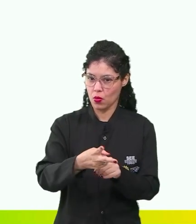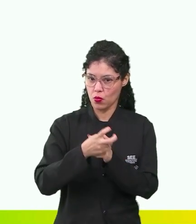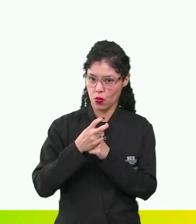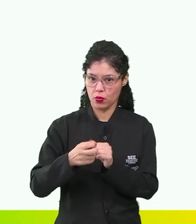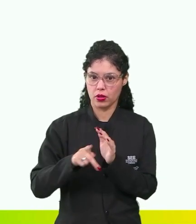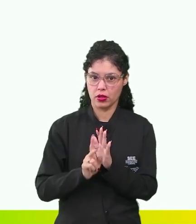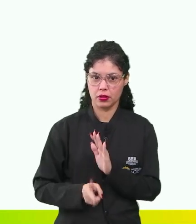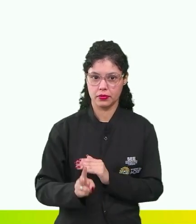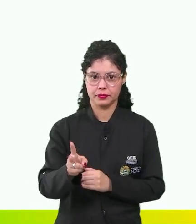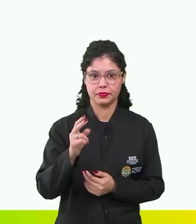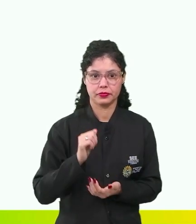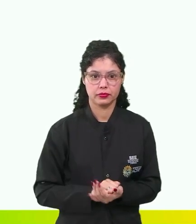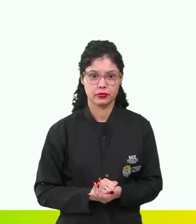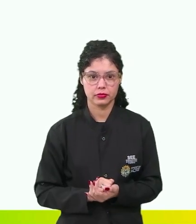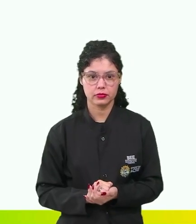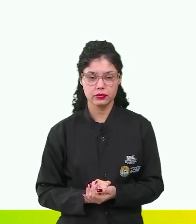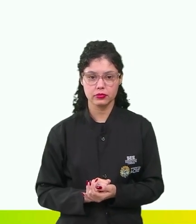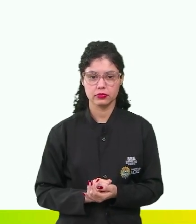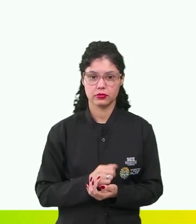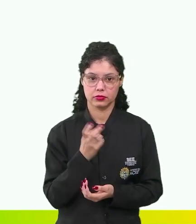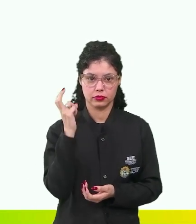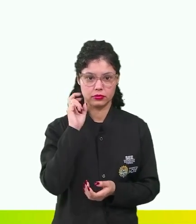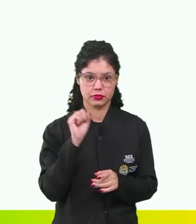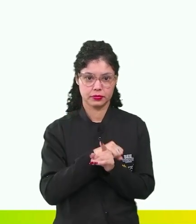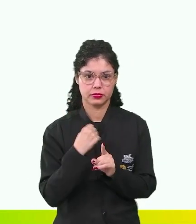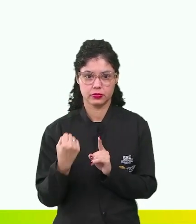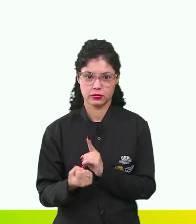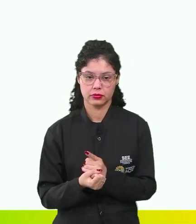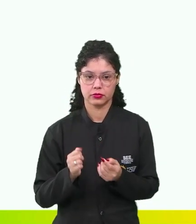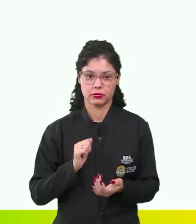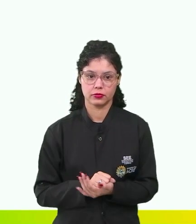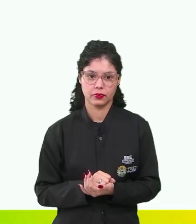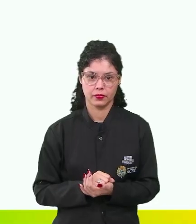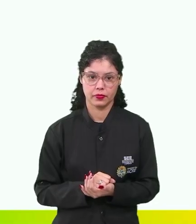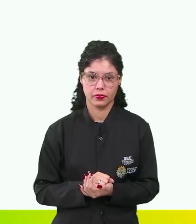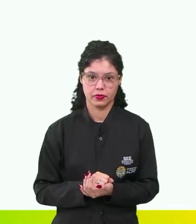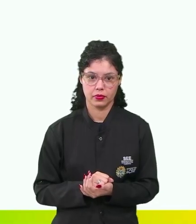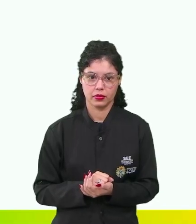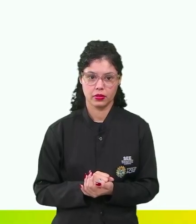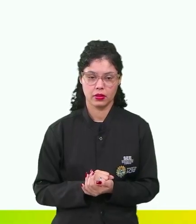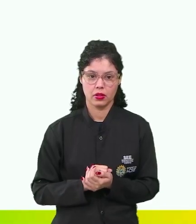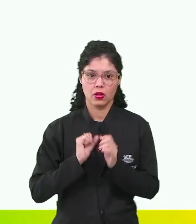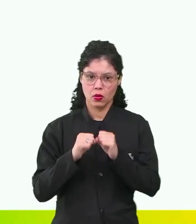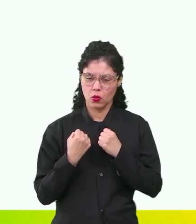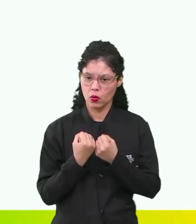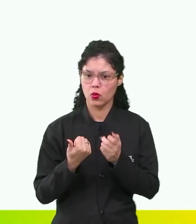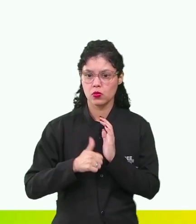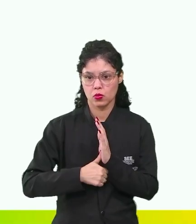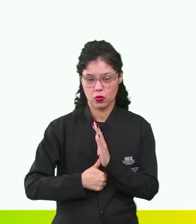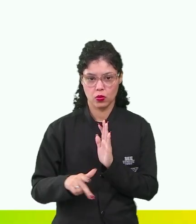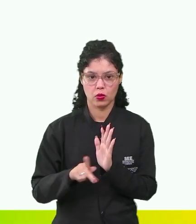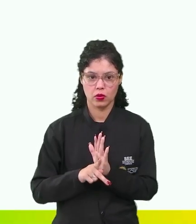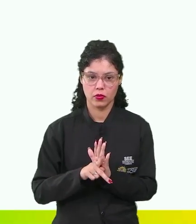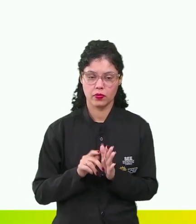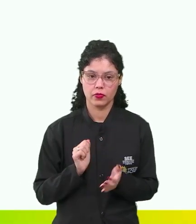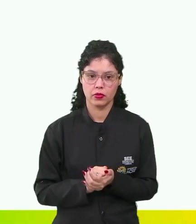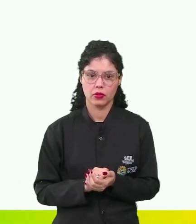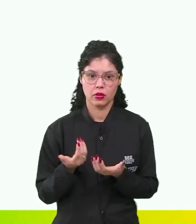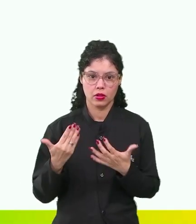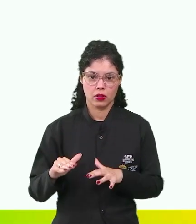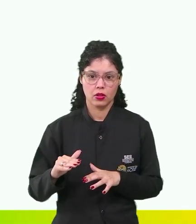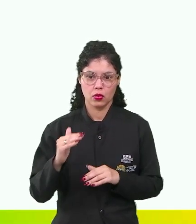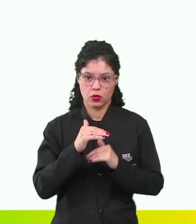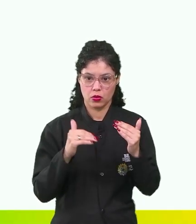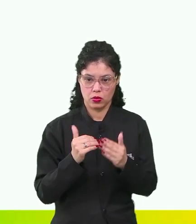dar uma continuidade agora no plano cultural e social. Então, fortaleça sua identidade. Não queira ser o